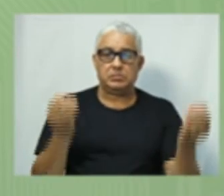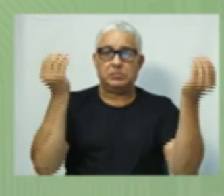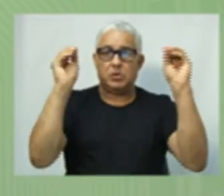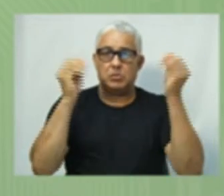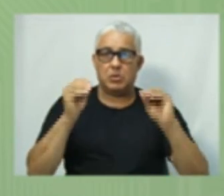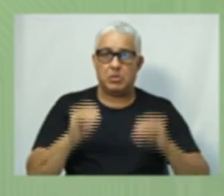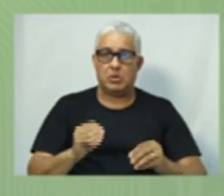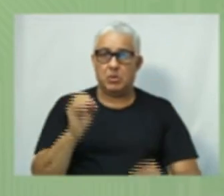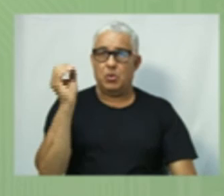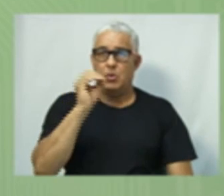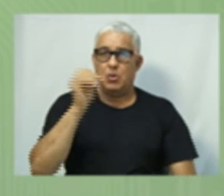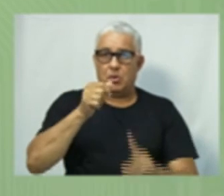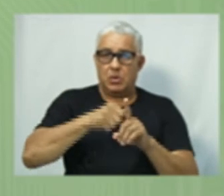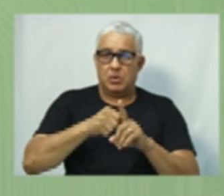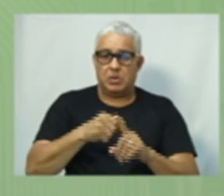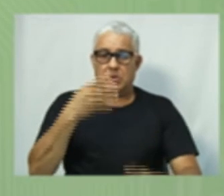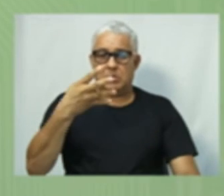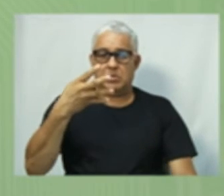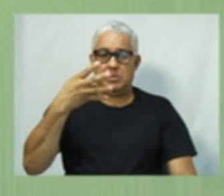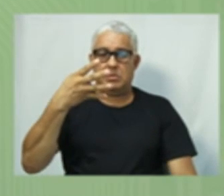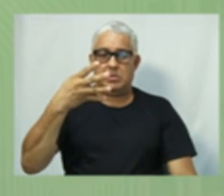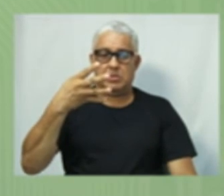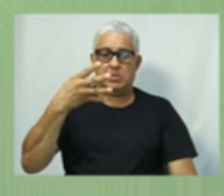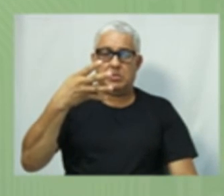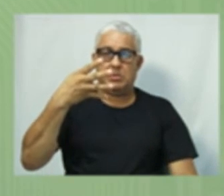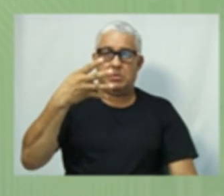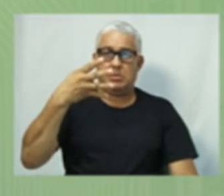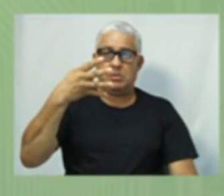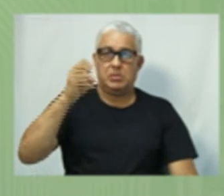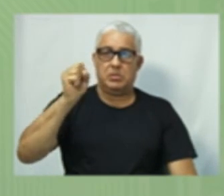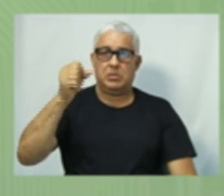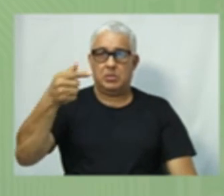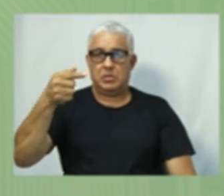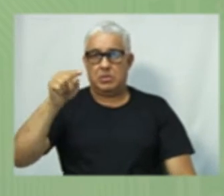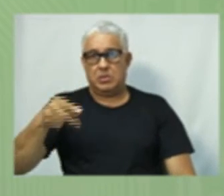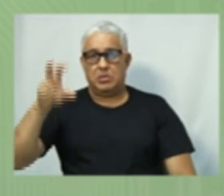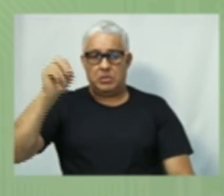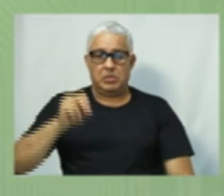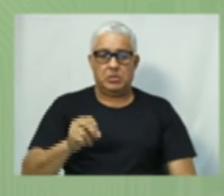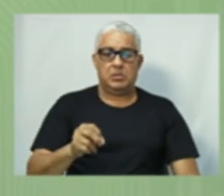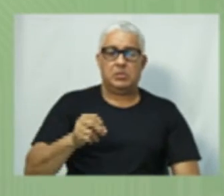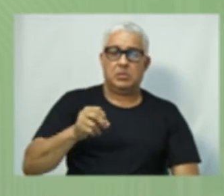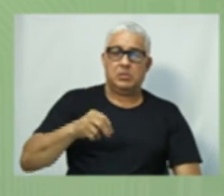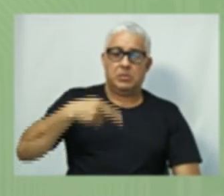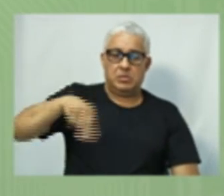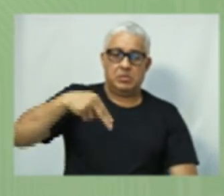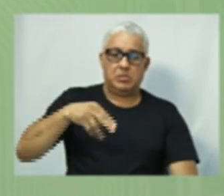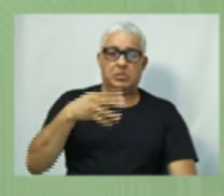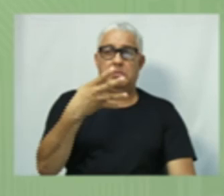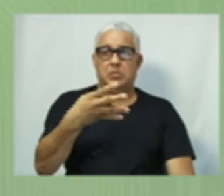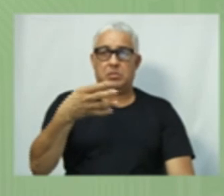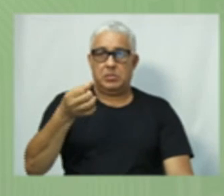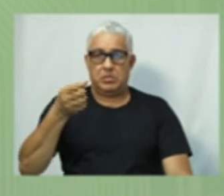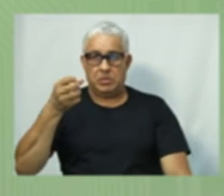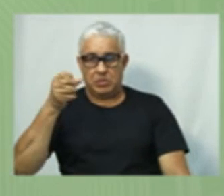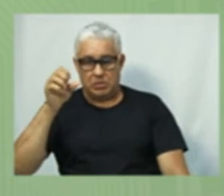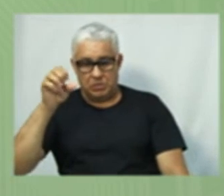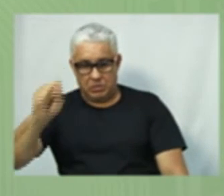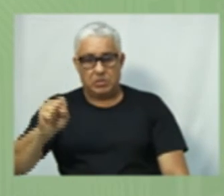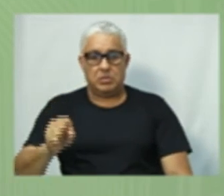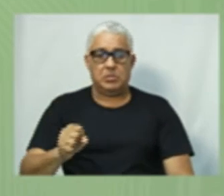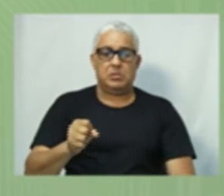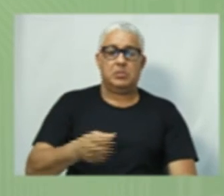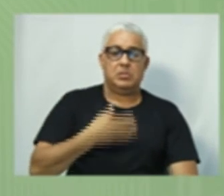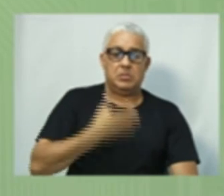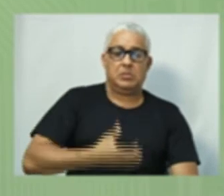lá, outubro, 487,50. Novembro, 468. Dezembro, 663.